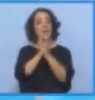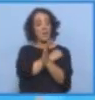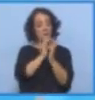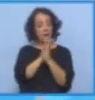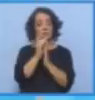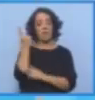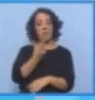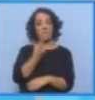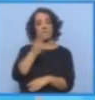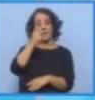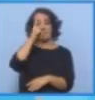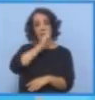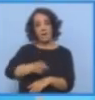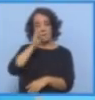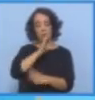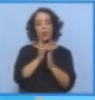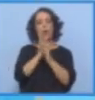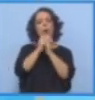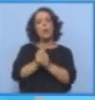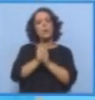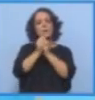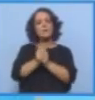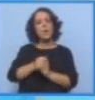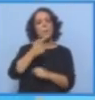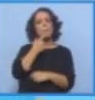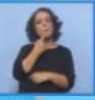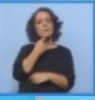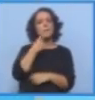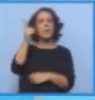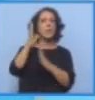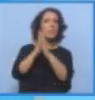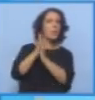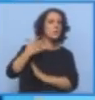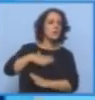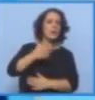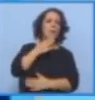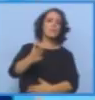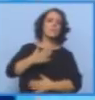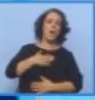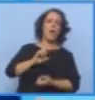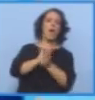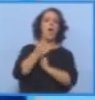devem habituar-se que a oração é, sobretudo, tentar perceber qual é a vontade de Deus para nós e não fazer a nossa vontade